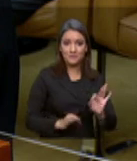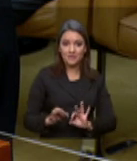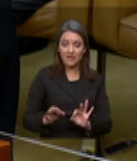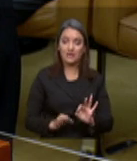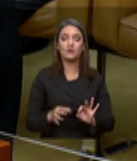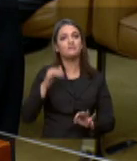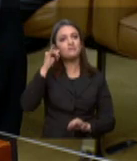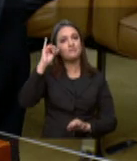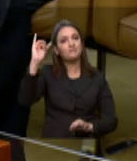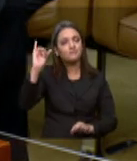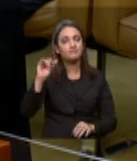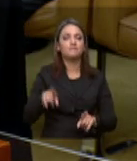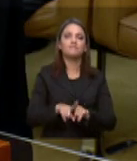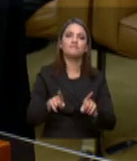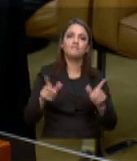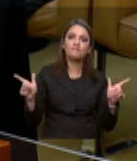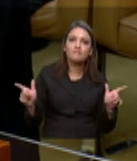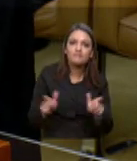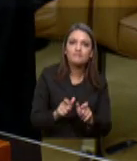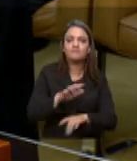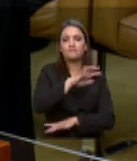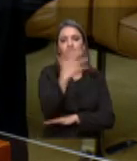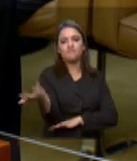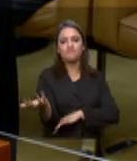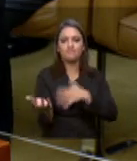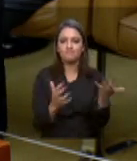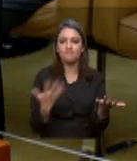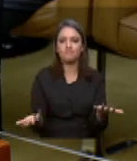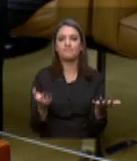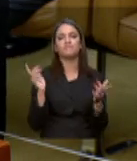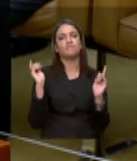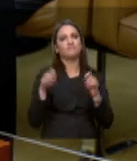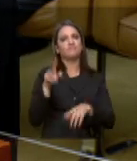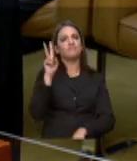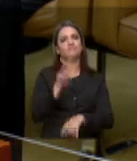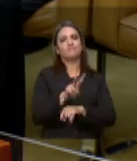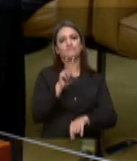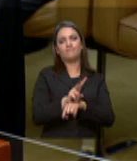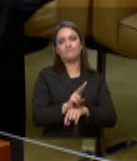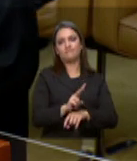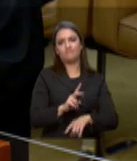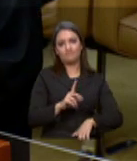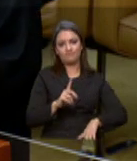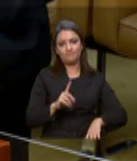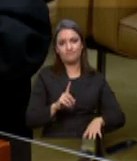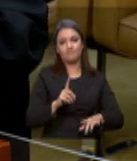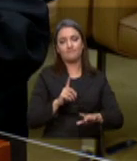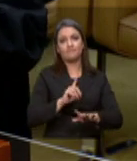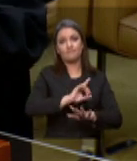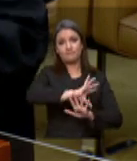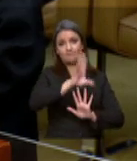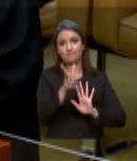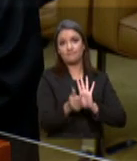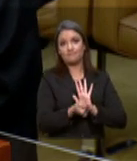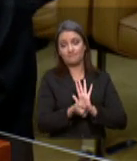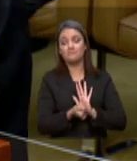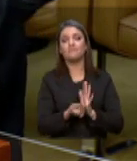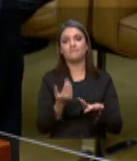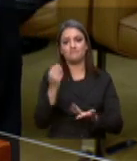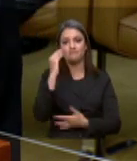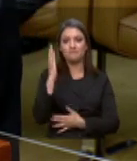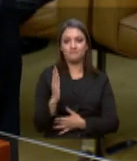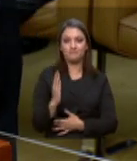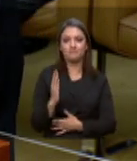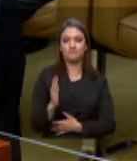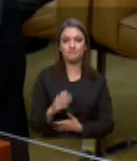pela redução dos desmatamentos, pôde, digamos assim, salvar no nosso patrimônio natural. Né? É mais números, né? São números, e o que a